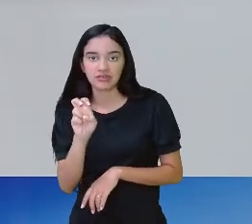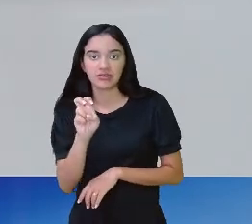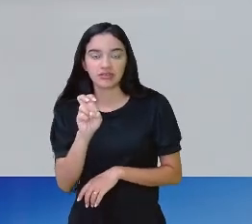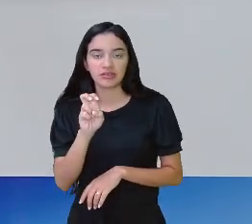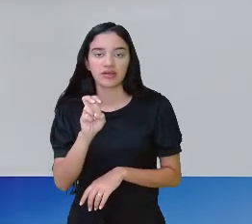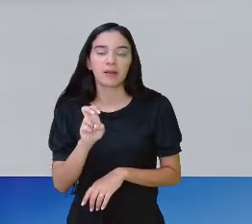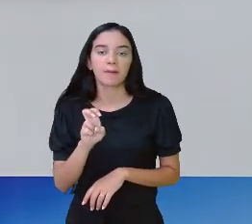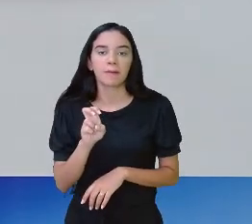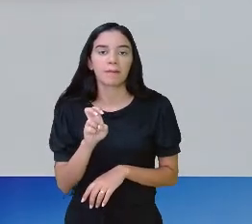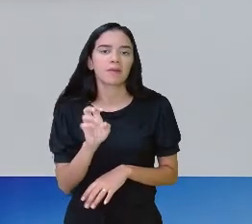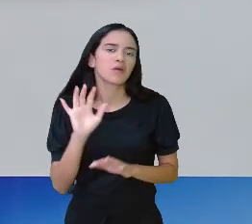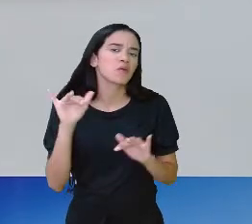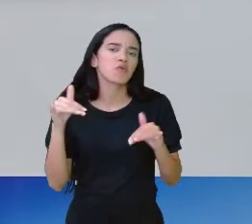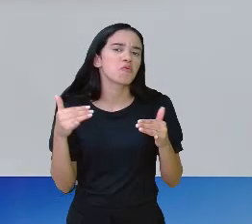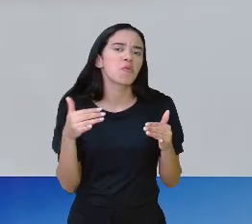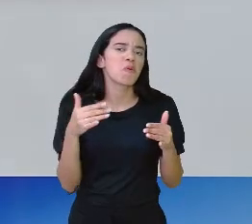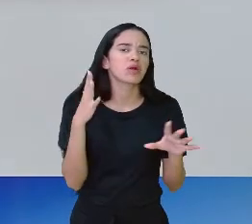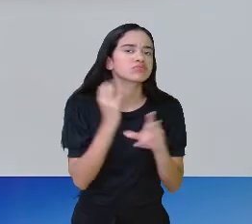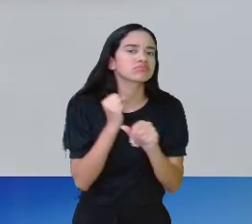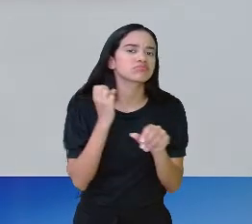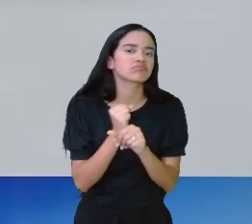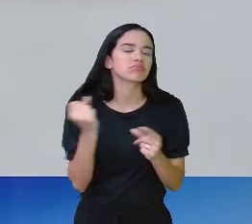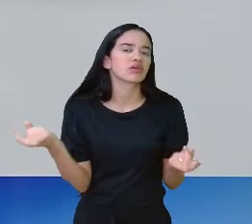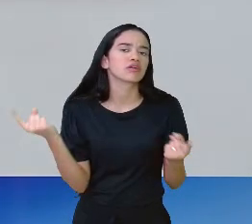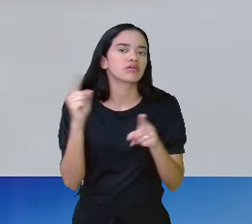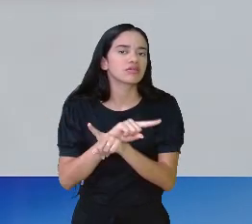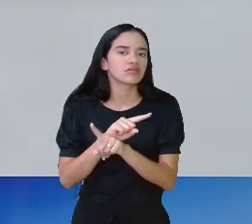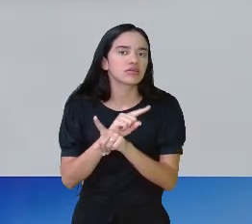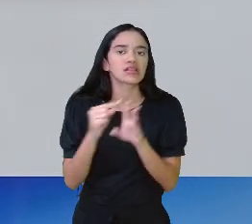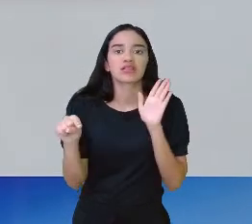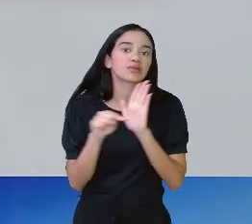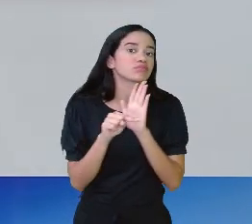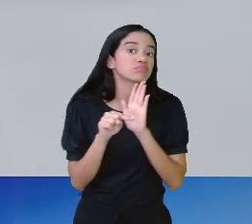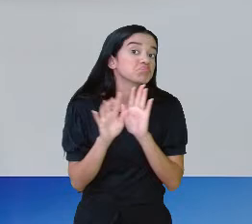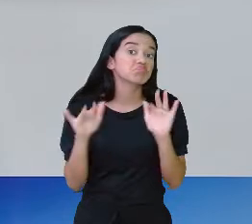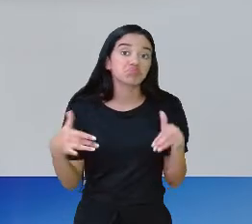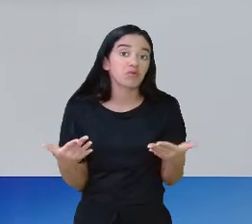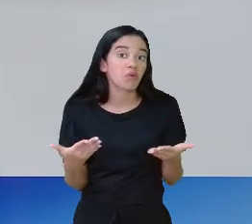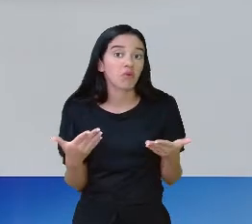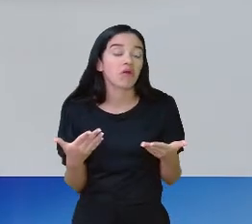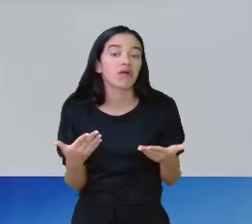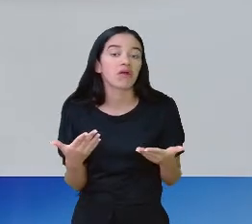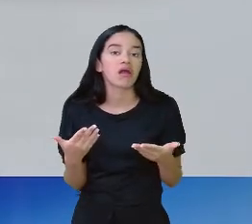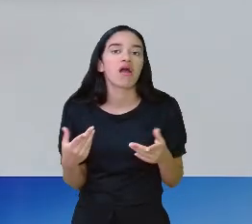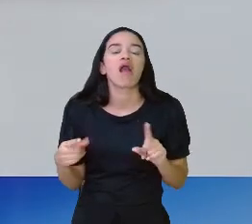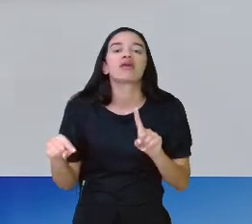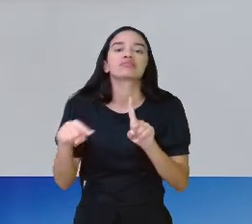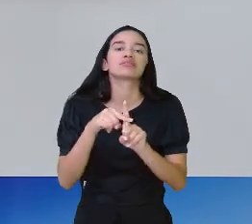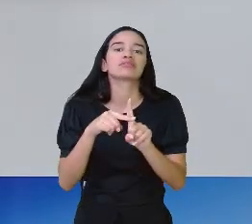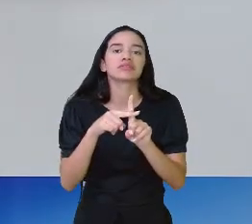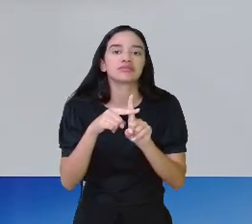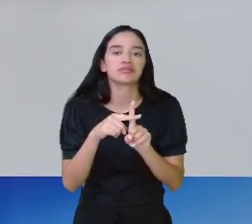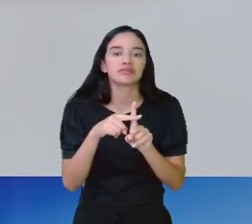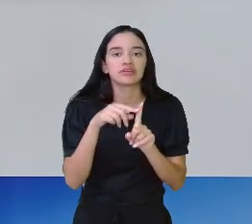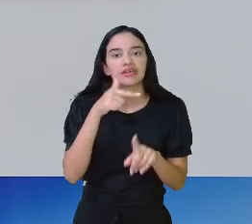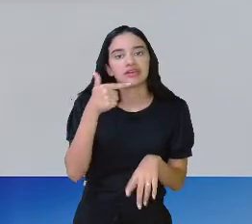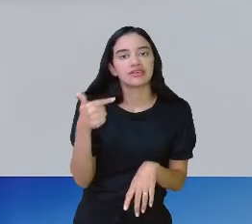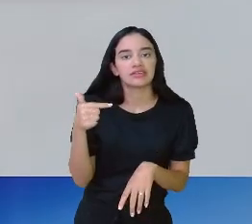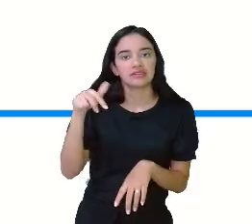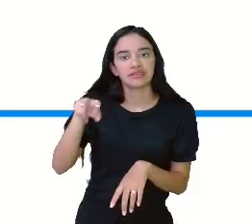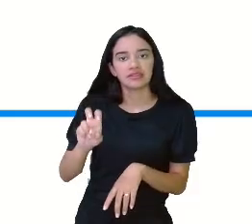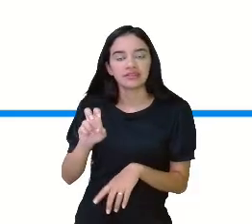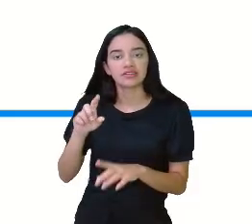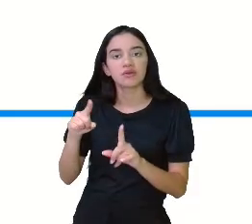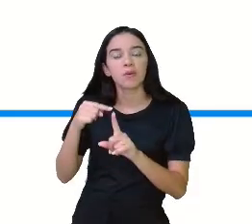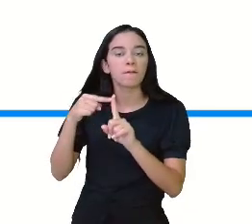75. Qual é a operação inversa da subtração? Adição. 75